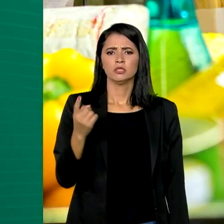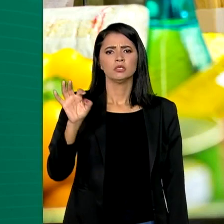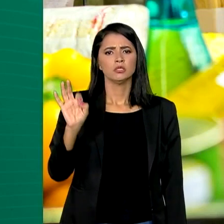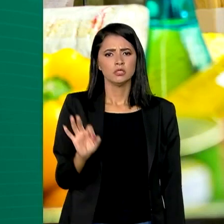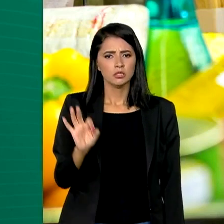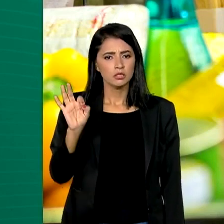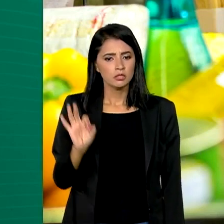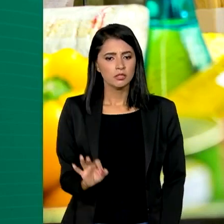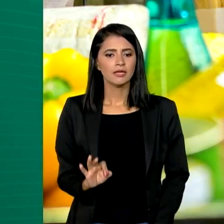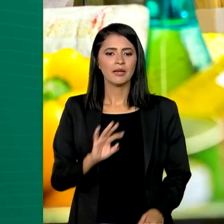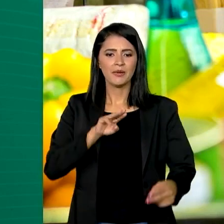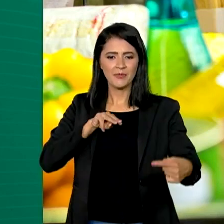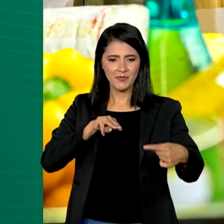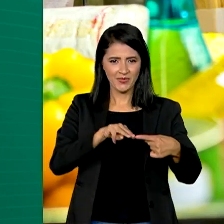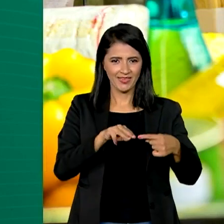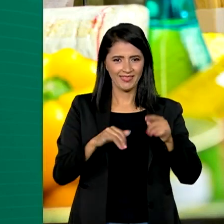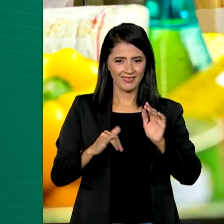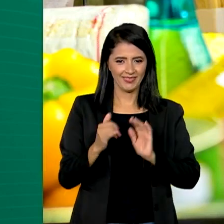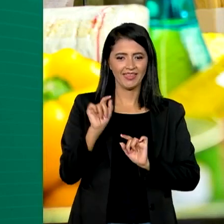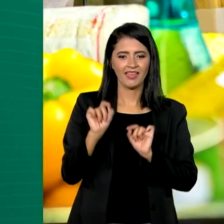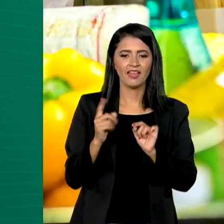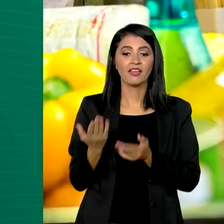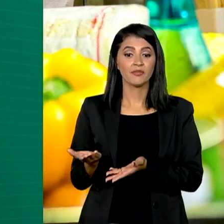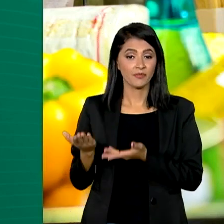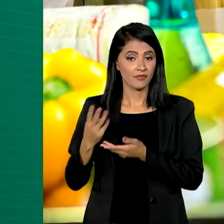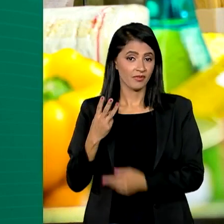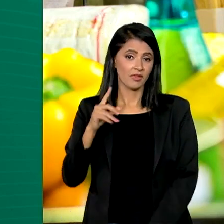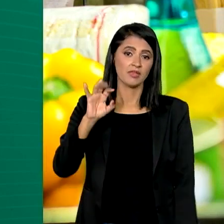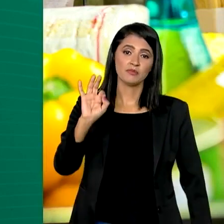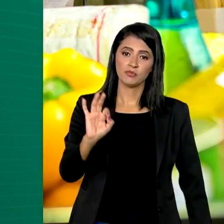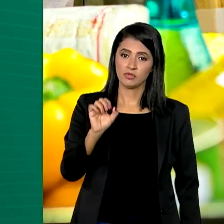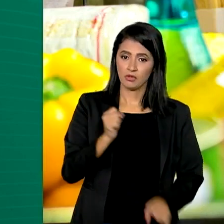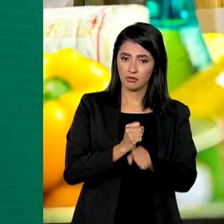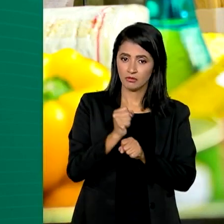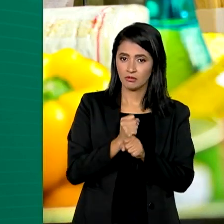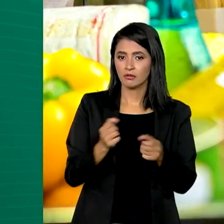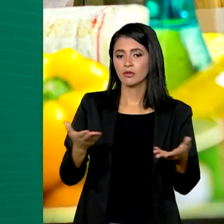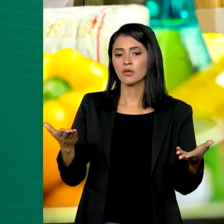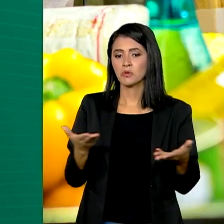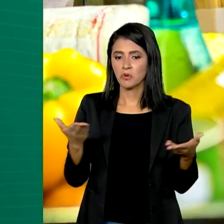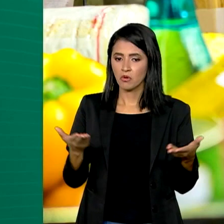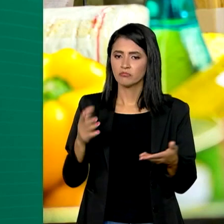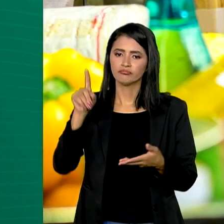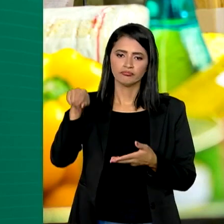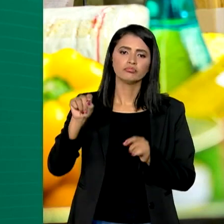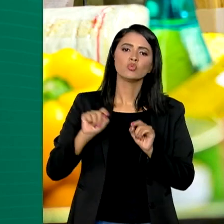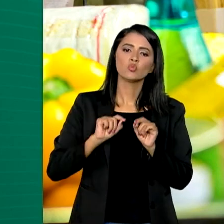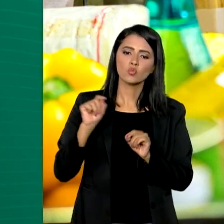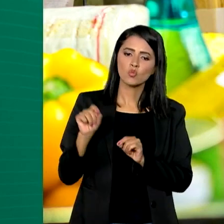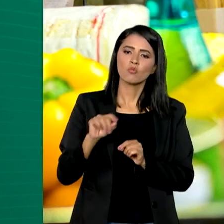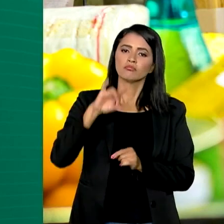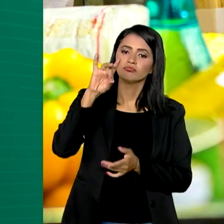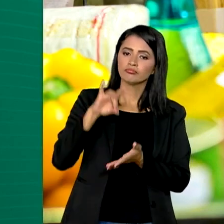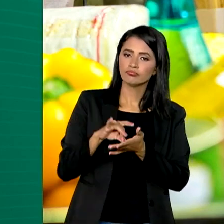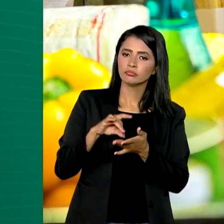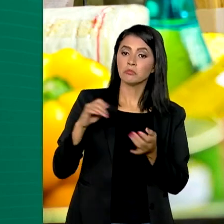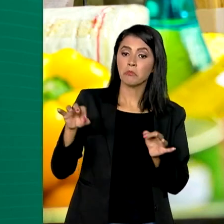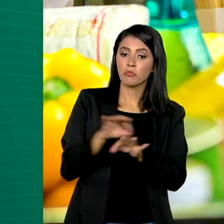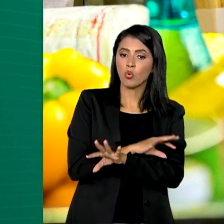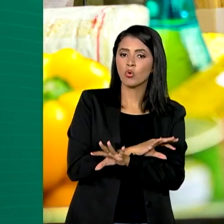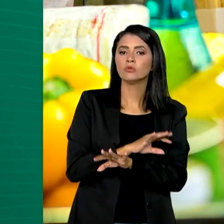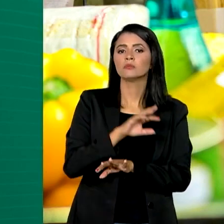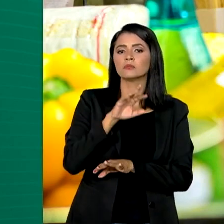4,01%. A meta da inflação é de 3% neste ano e será considerada formalmente